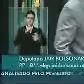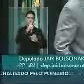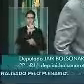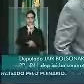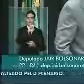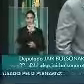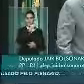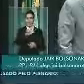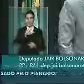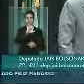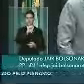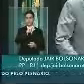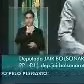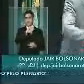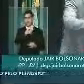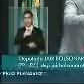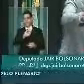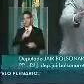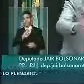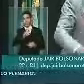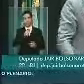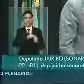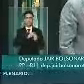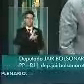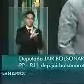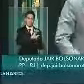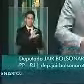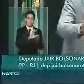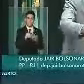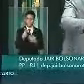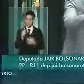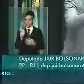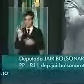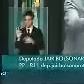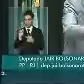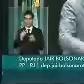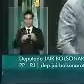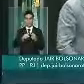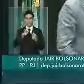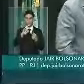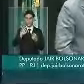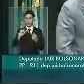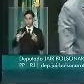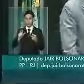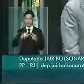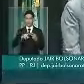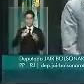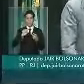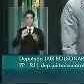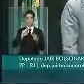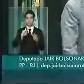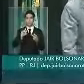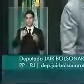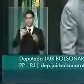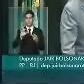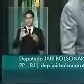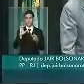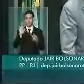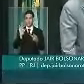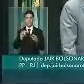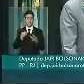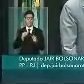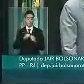financiar o terror em El Salvador. E o pessoal do PT, entre eles Grinhal, Suplicy,